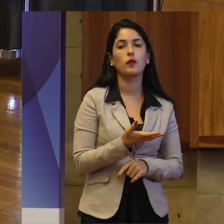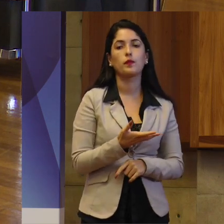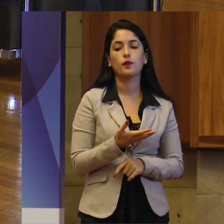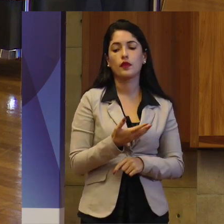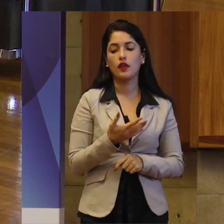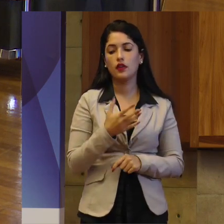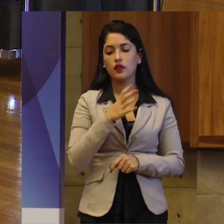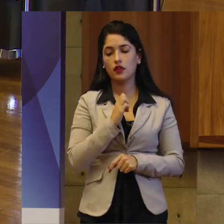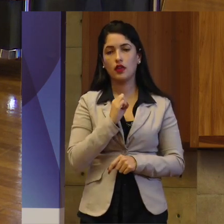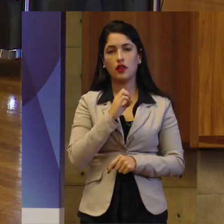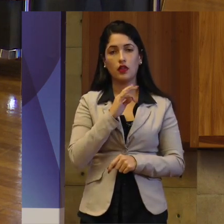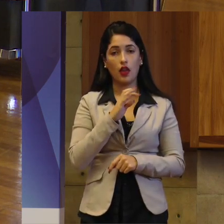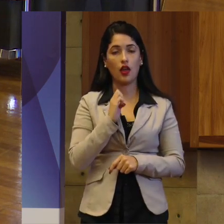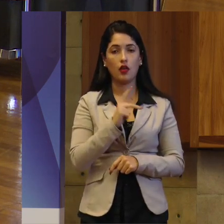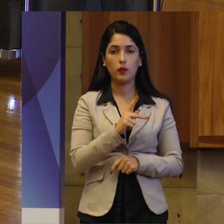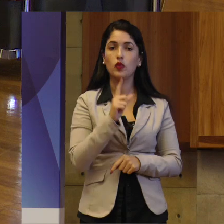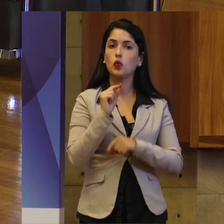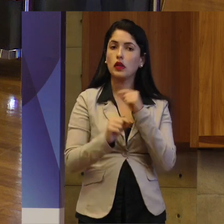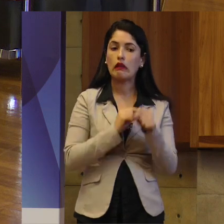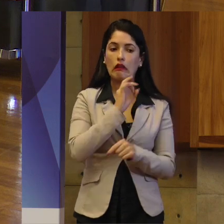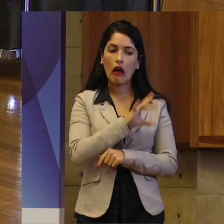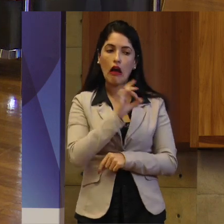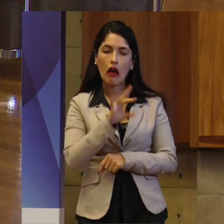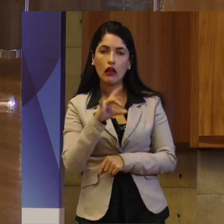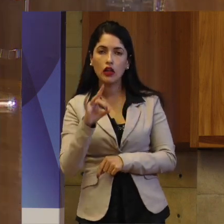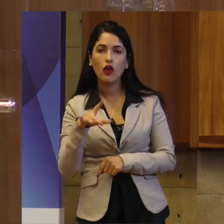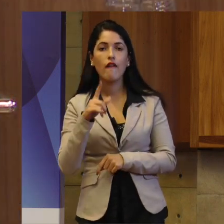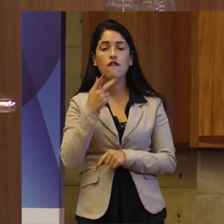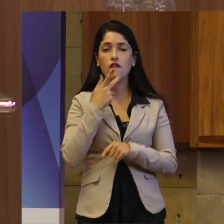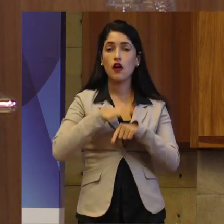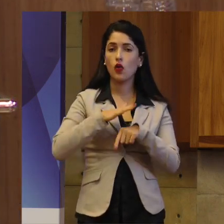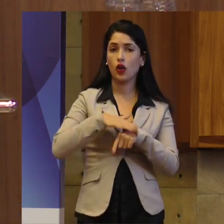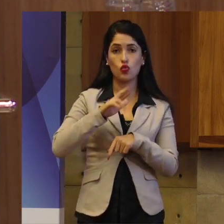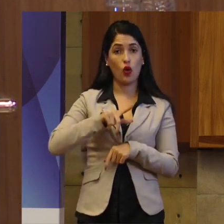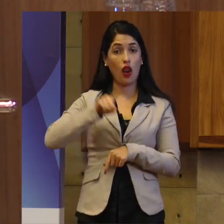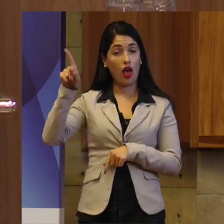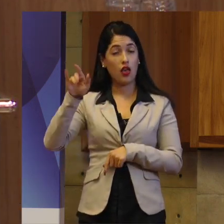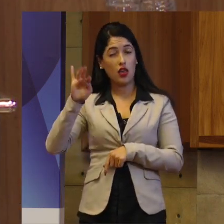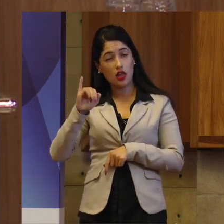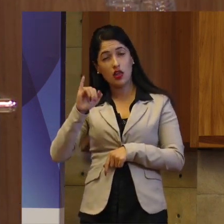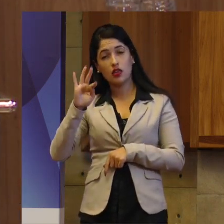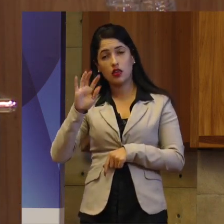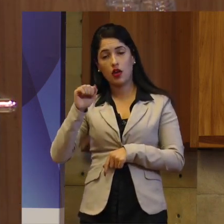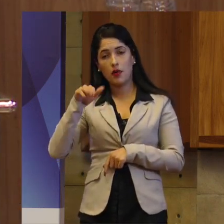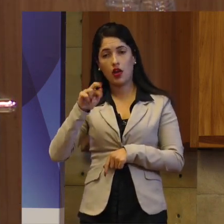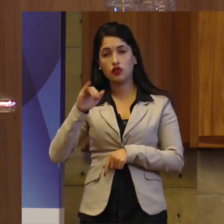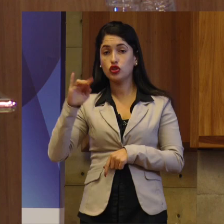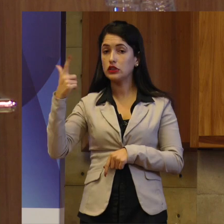esses SecTechs, é isso que eu falo com cada uma das agências que eu visito, não são do Itamaraty, eles são do Brasil. A gente quer